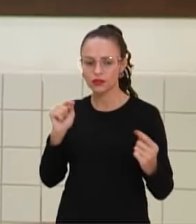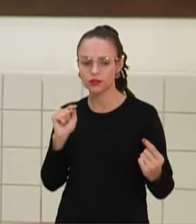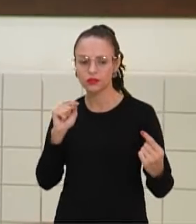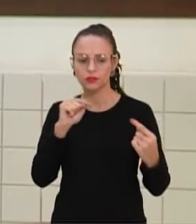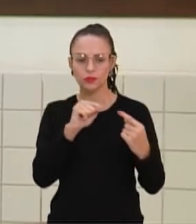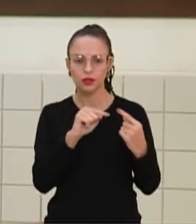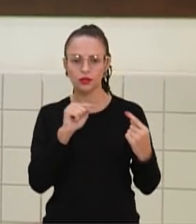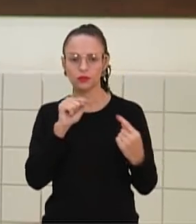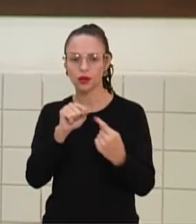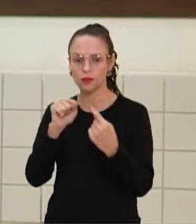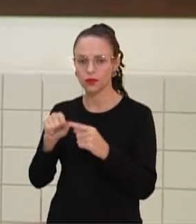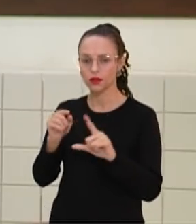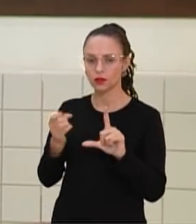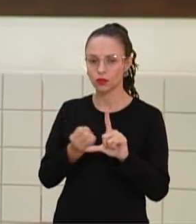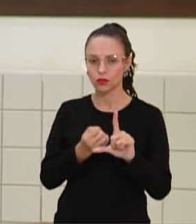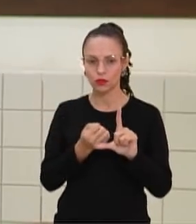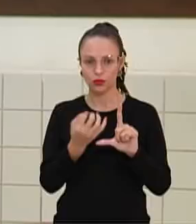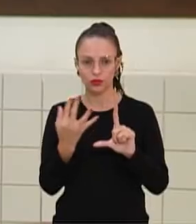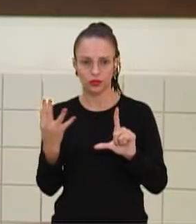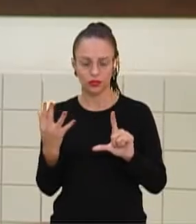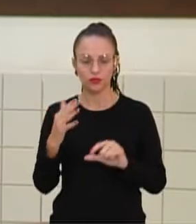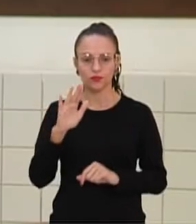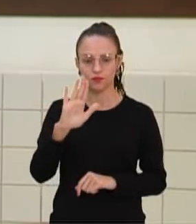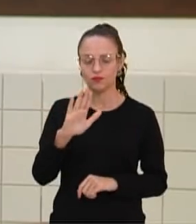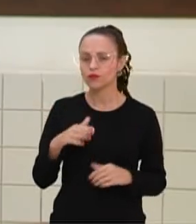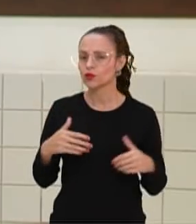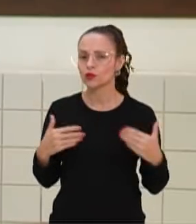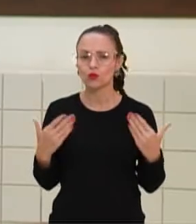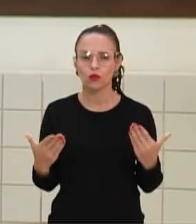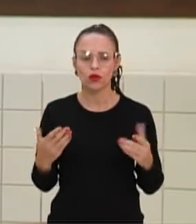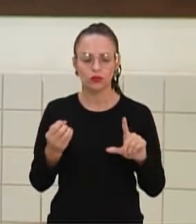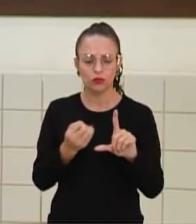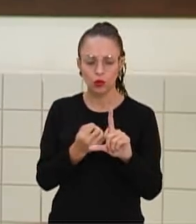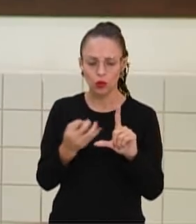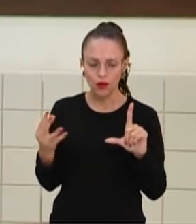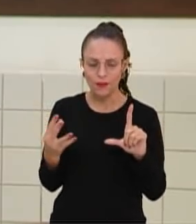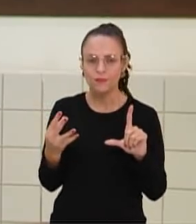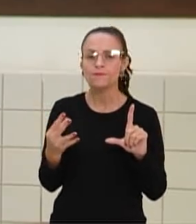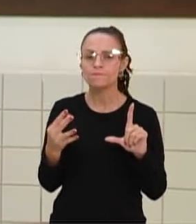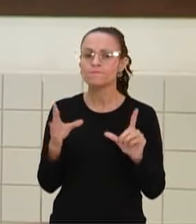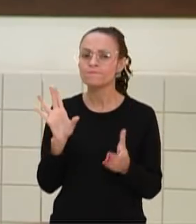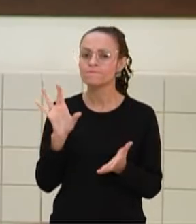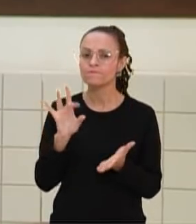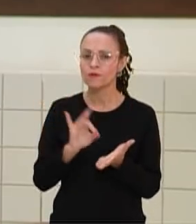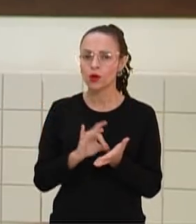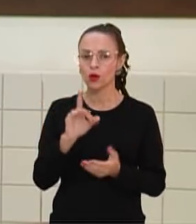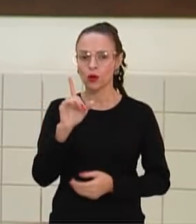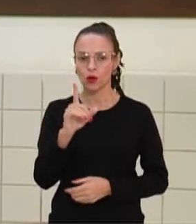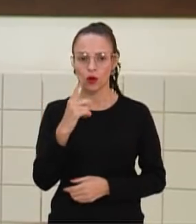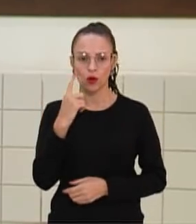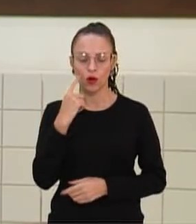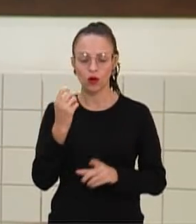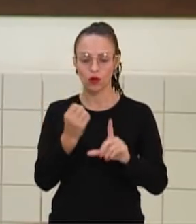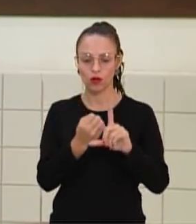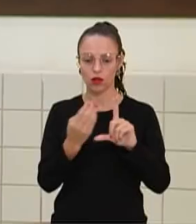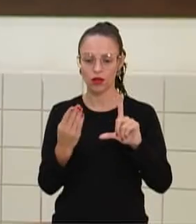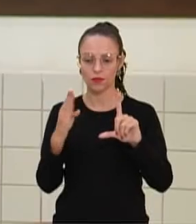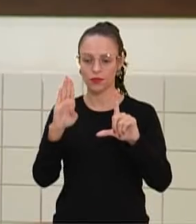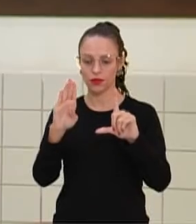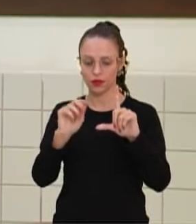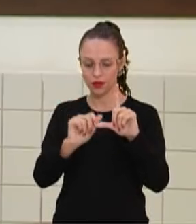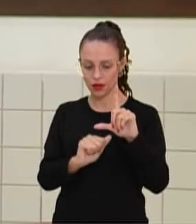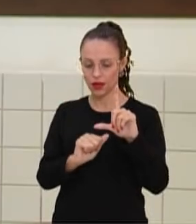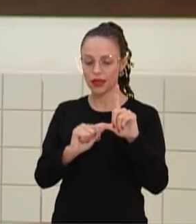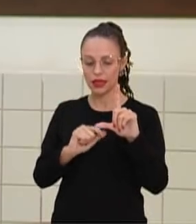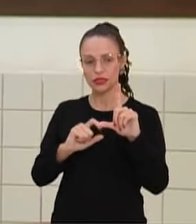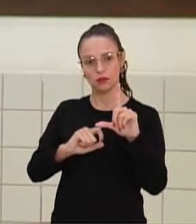de existência do logaritmo. Quando que um logaritmo existe? Se você pensar no log de b na base a base